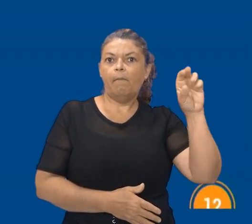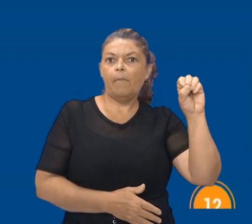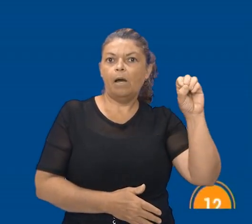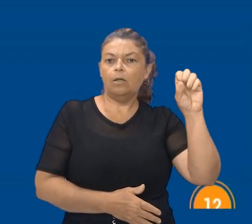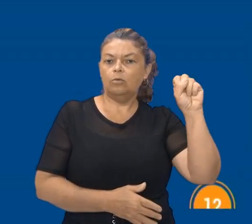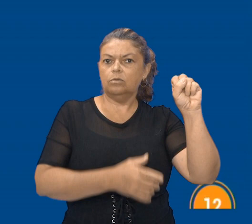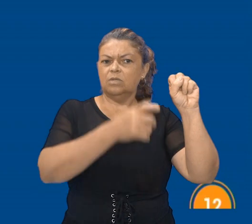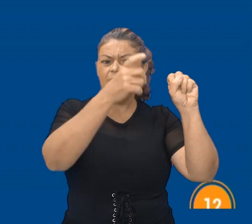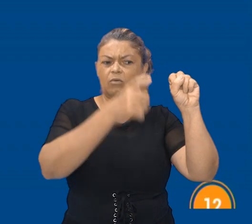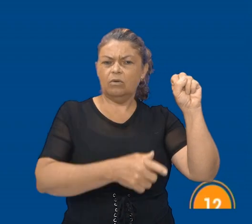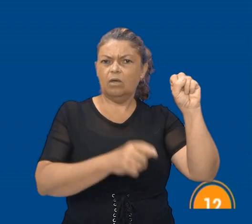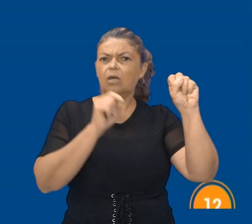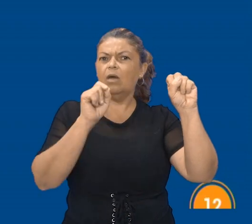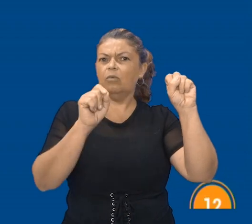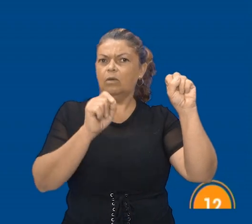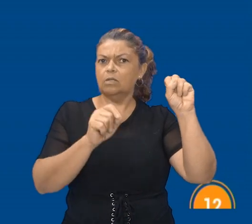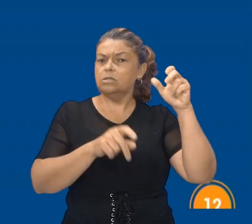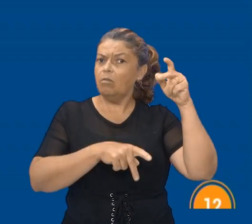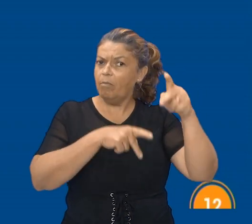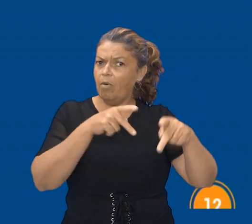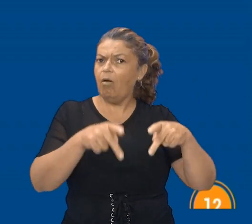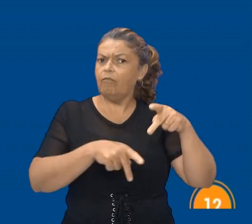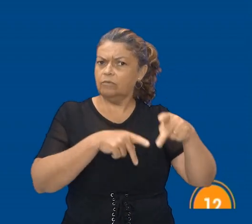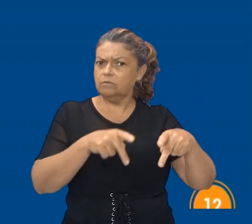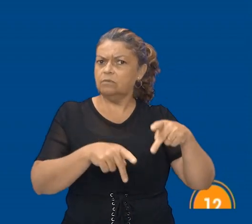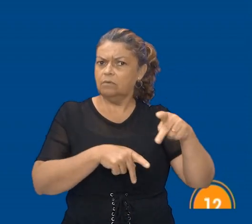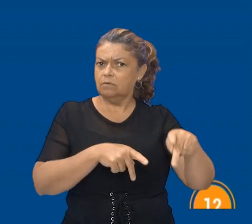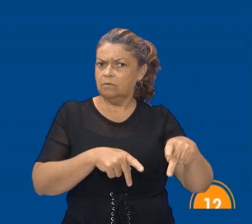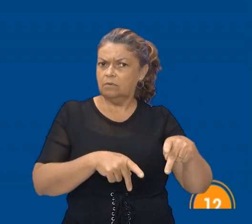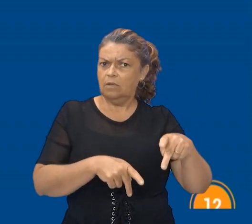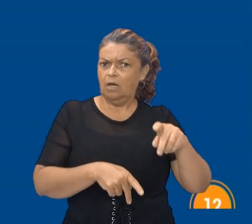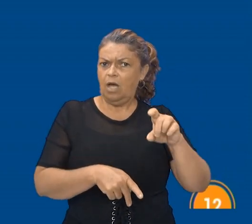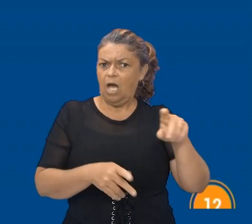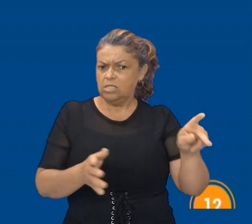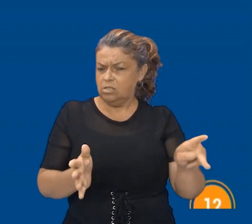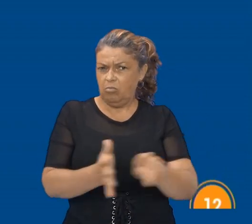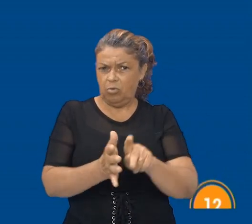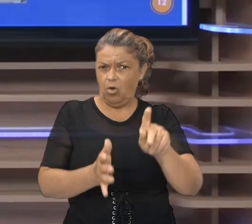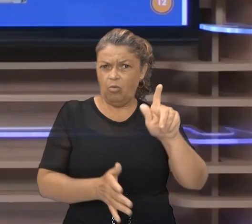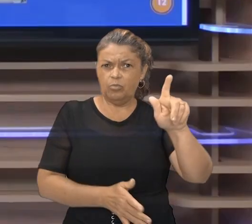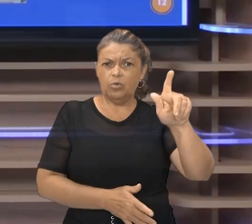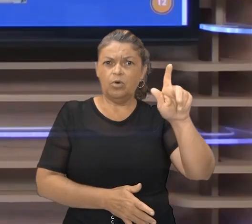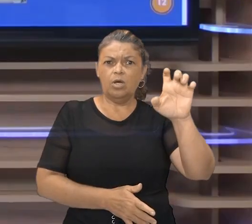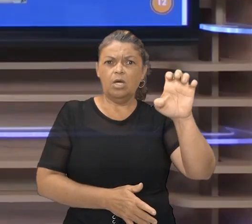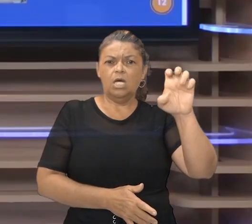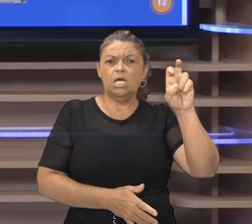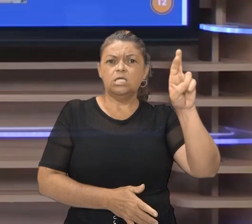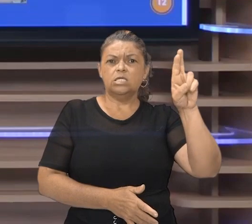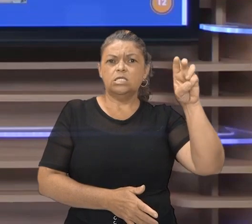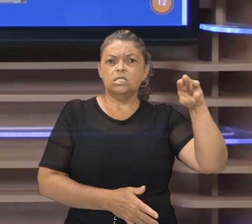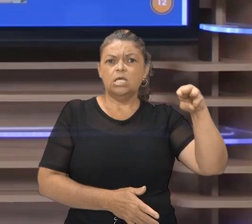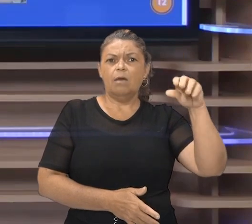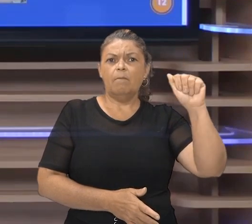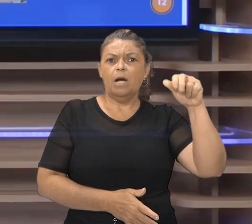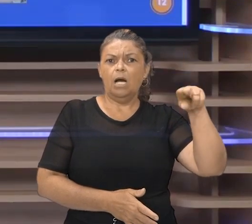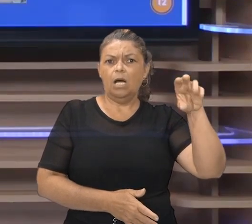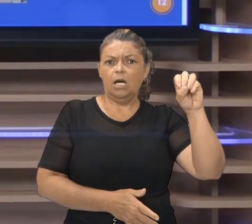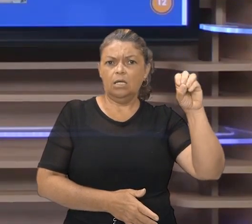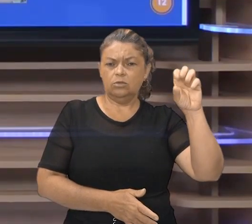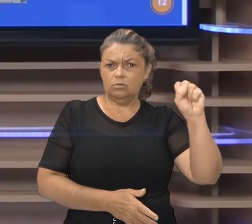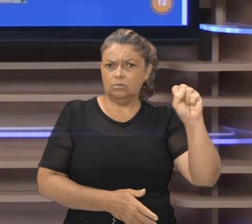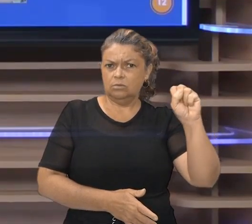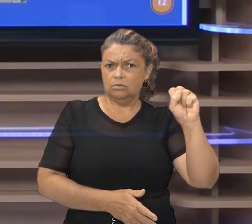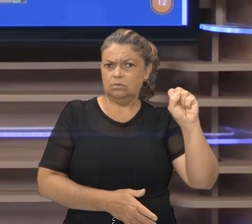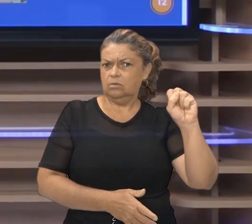gente pensa, eles não são propriamente só os germânicos. Eles eram os ostrogodos, os visigodos, os vinques, né,